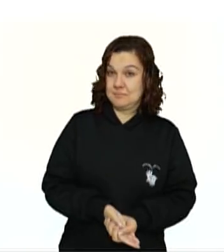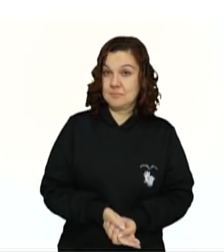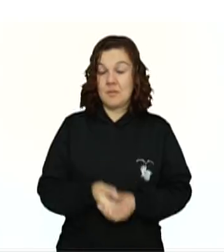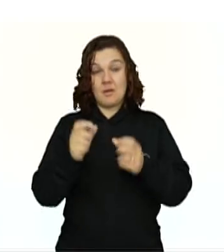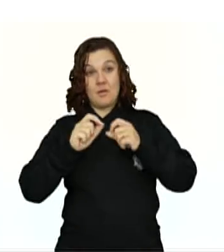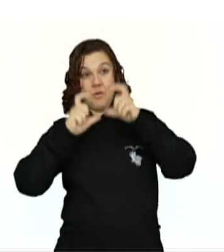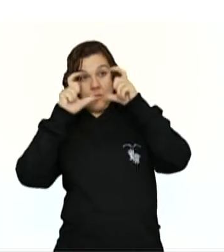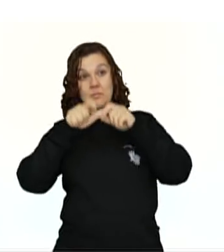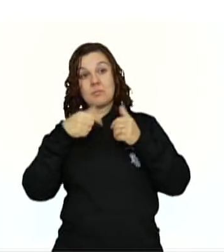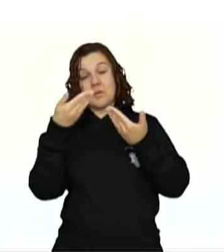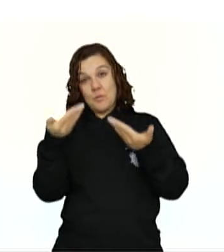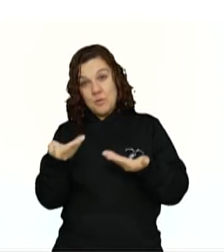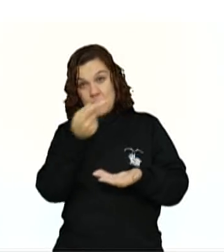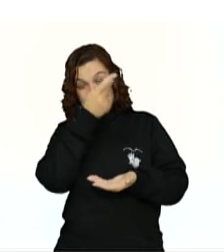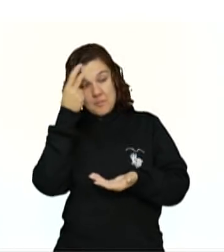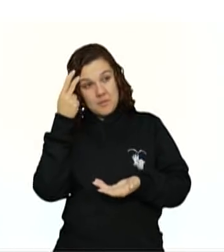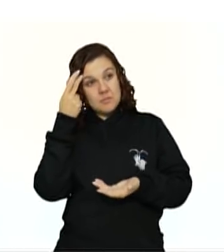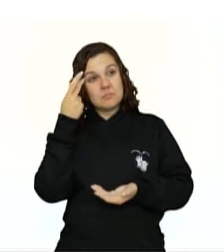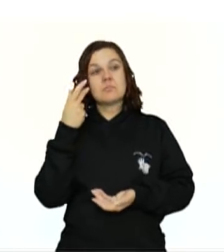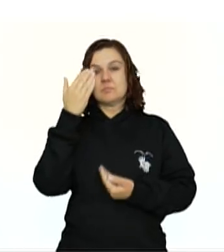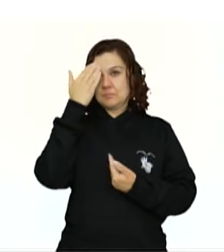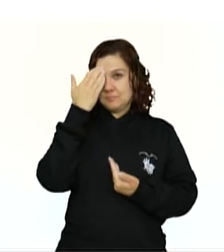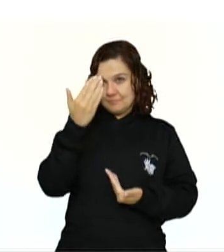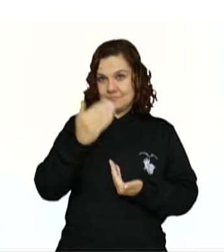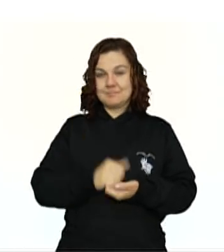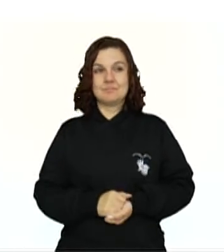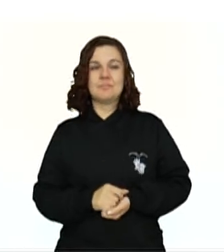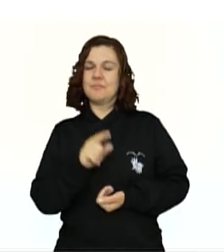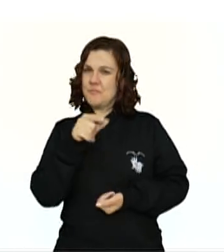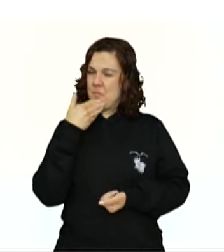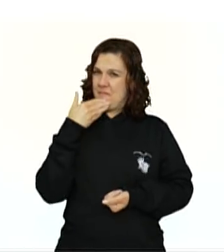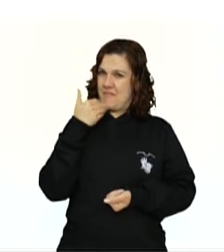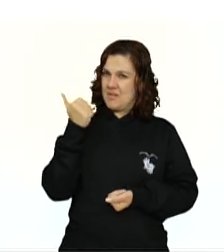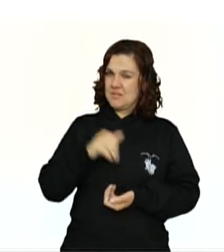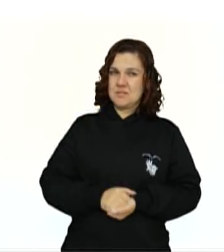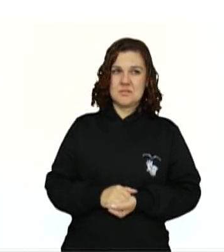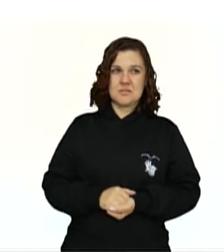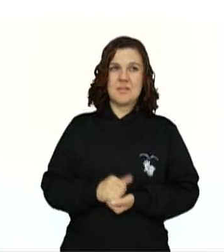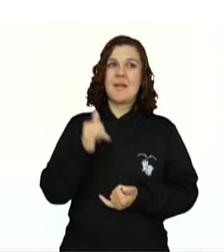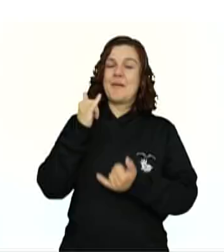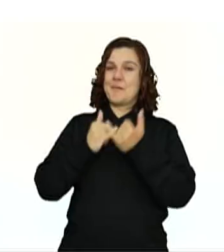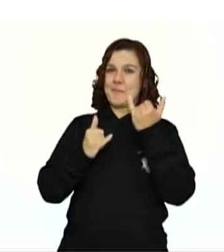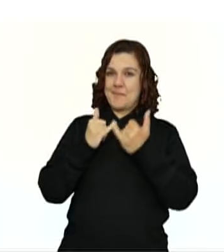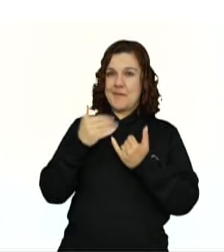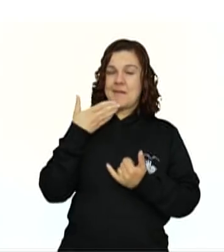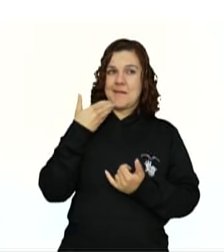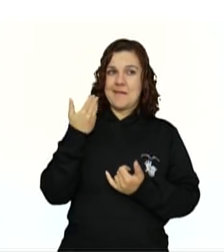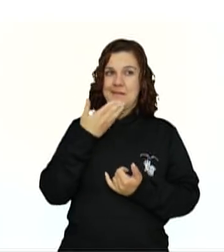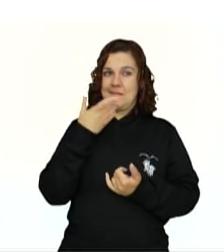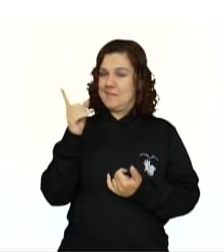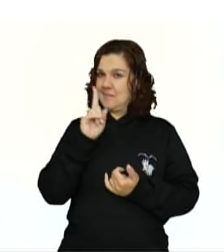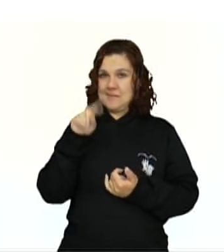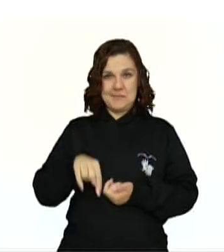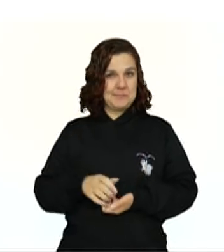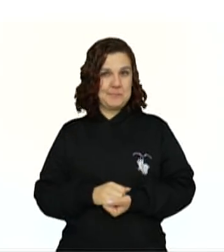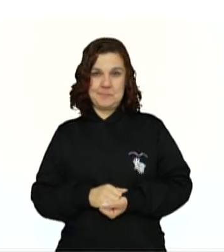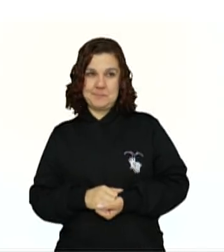atenção a outra pessoa, uma saudação. Veja como é fácil. Parece fácil, mas não